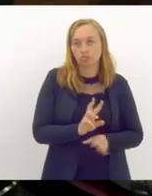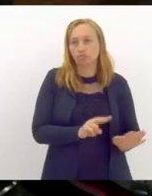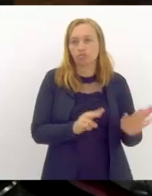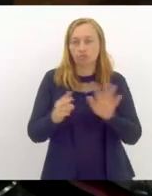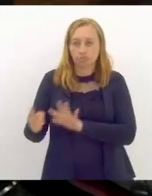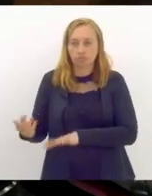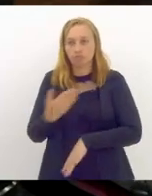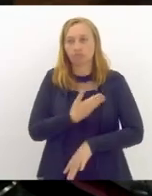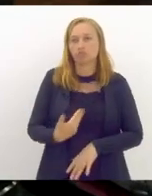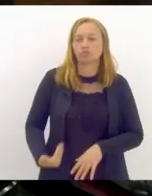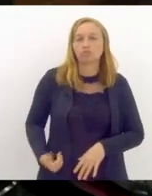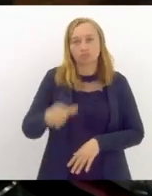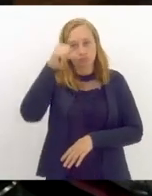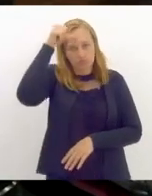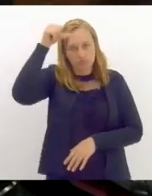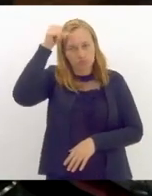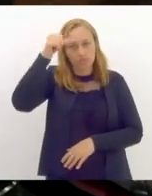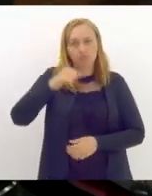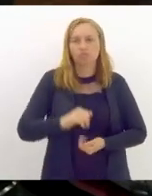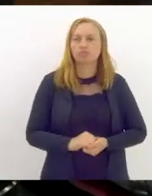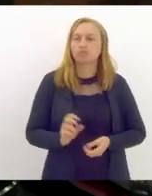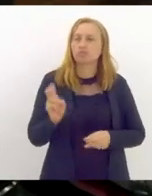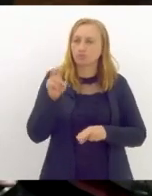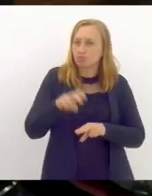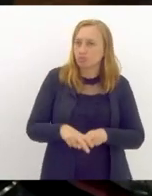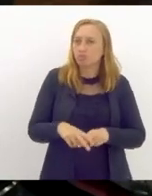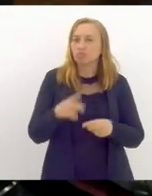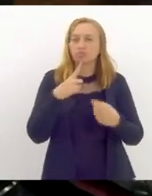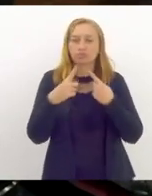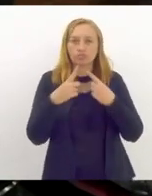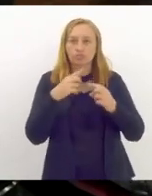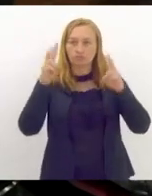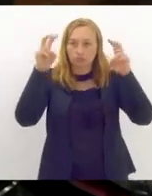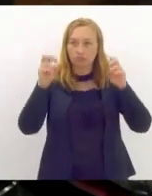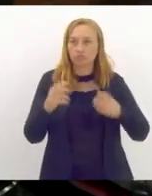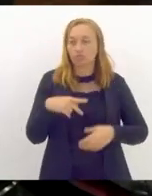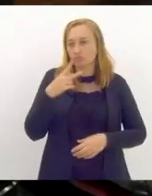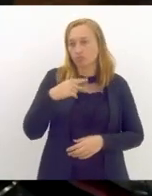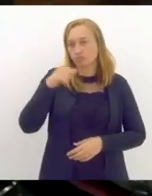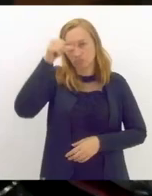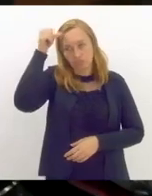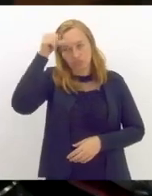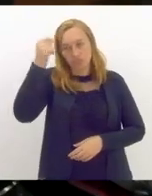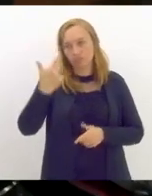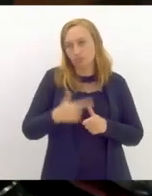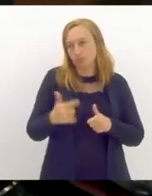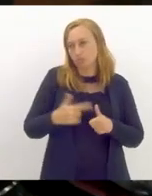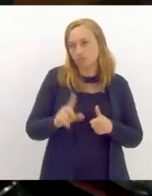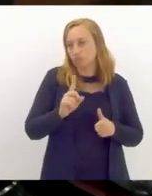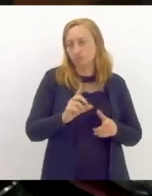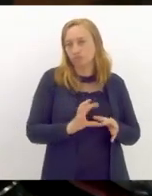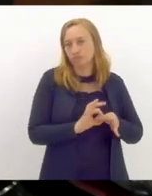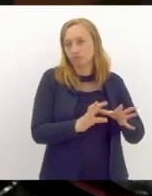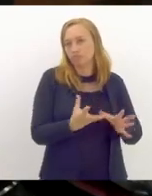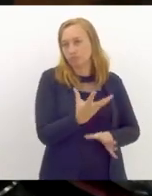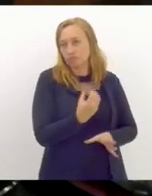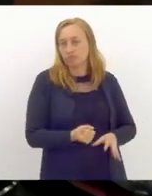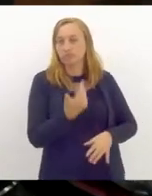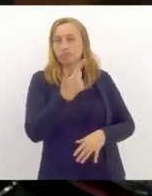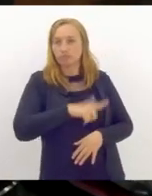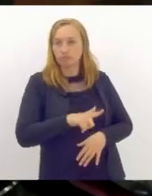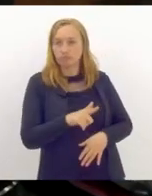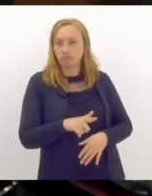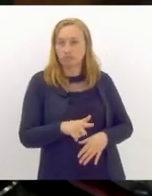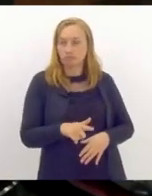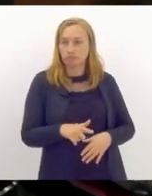como Vereador Cláudio Castro para que a gente sentasse para discutir esse tema eu falei Cláudio O problema não é o que eu vou deixar de receber de novo eu tô